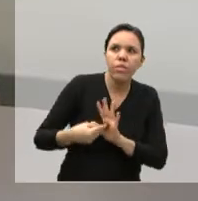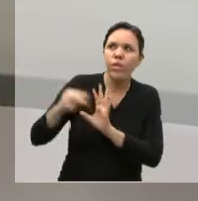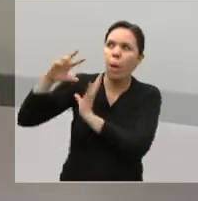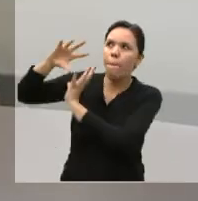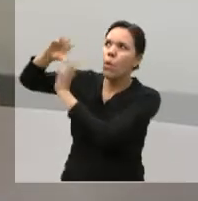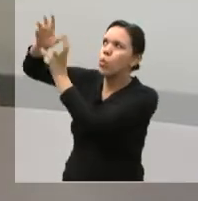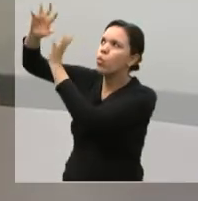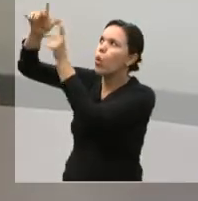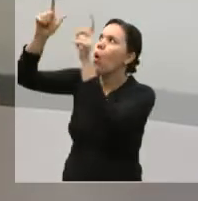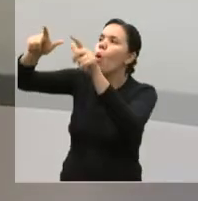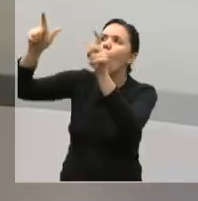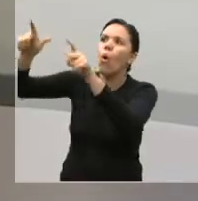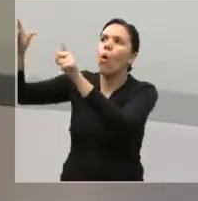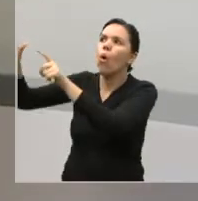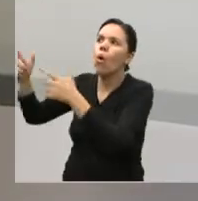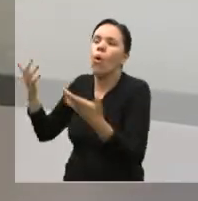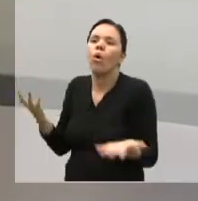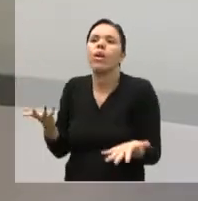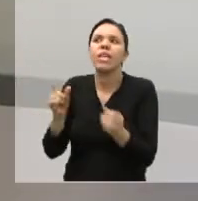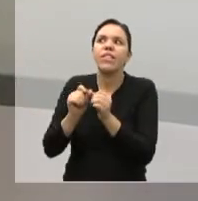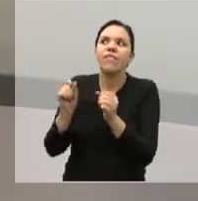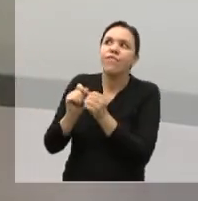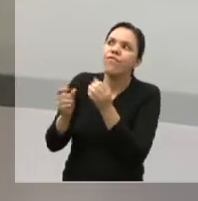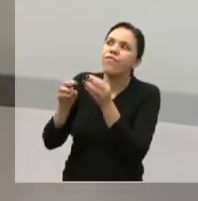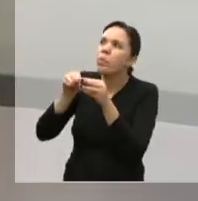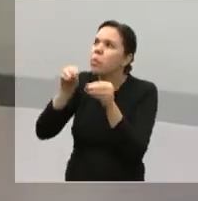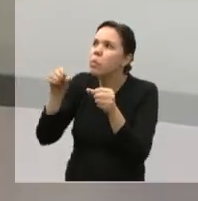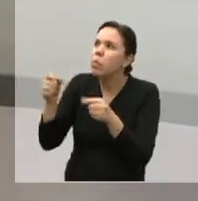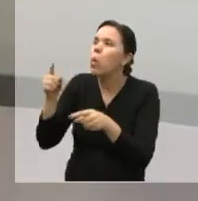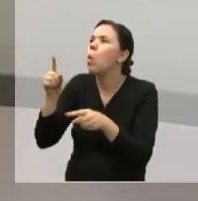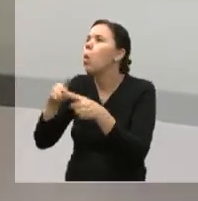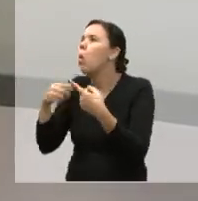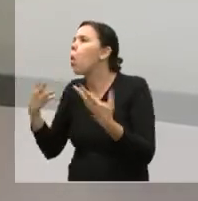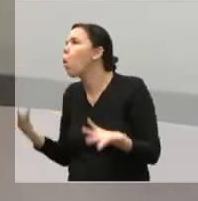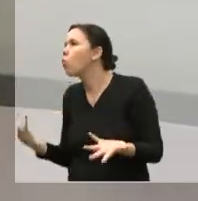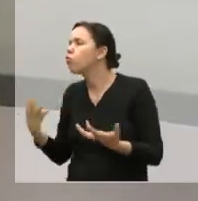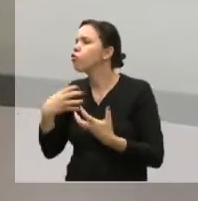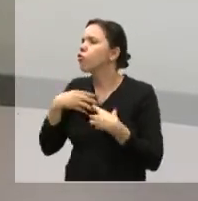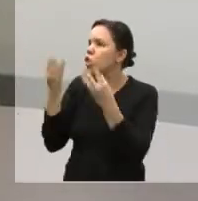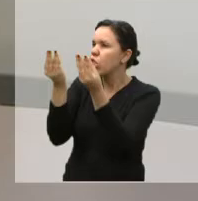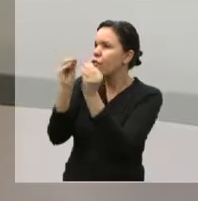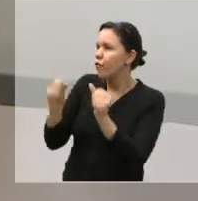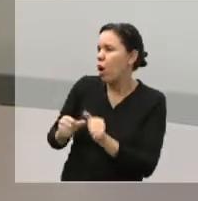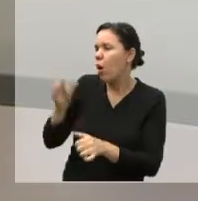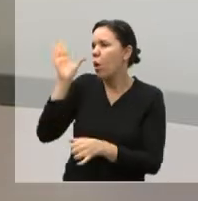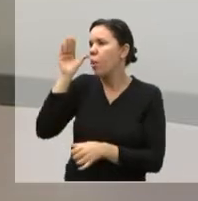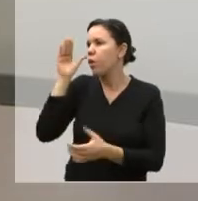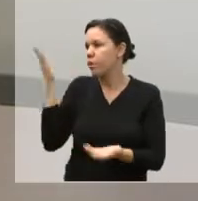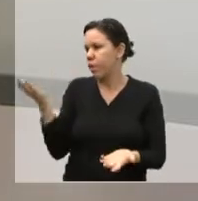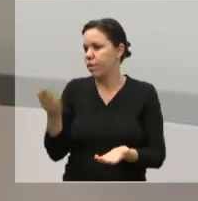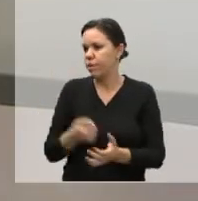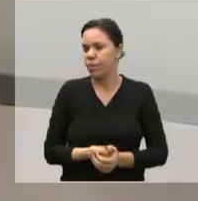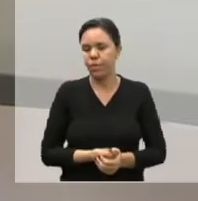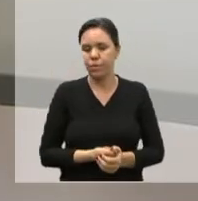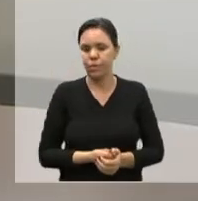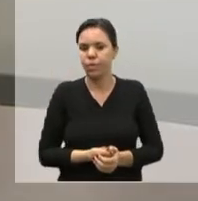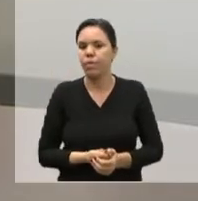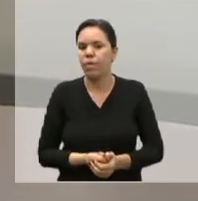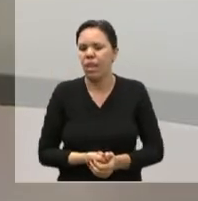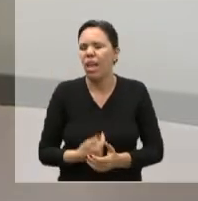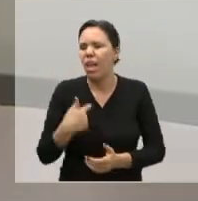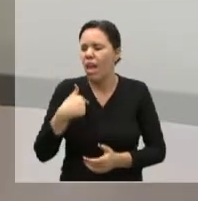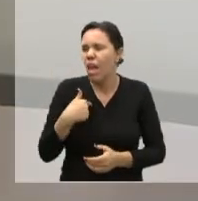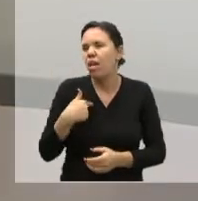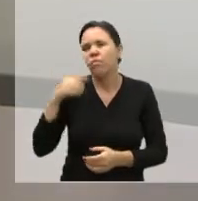estão, do que eles são feitos, a forma deles, me deu muita curiosidade. E tipo, eu fazia várias fantasias